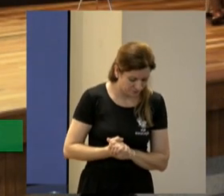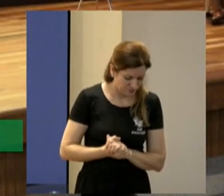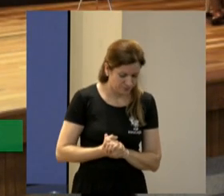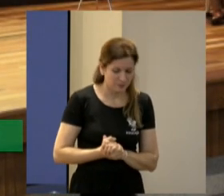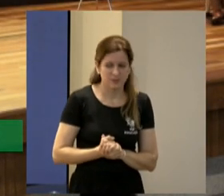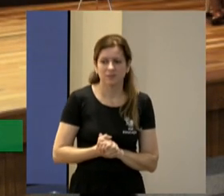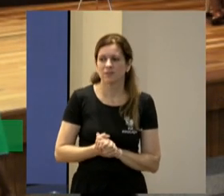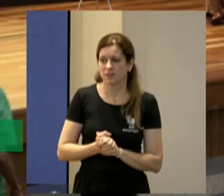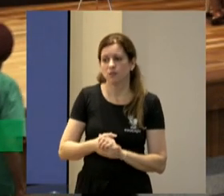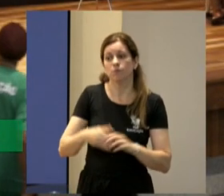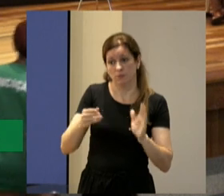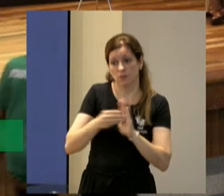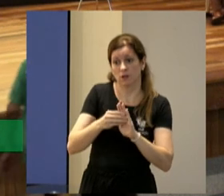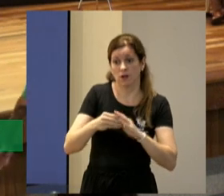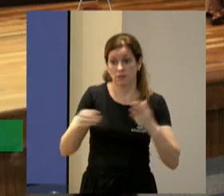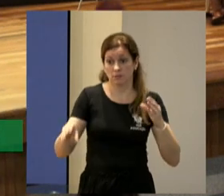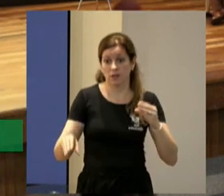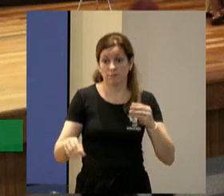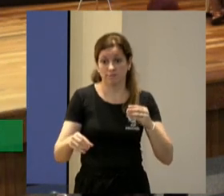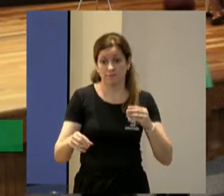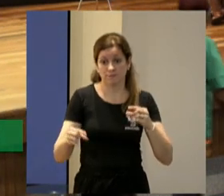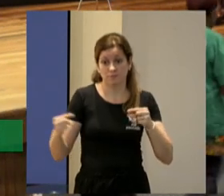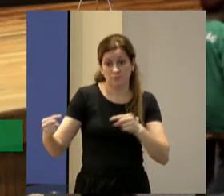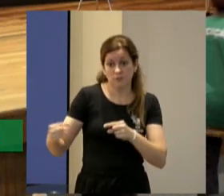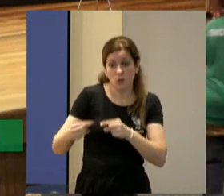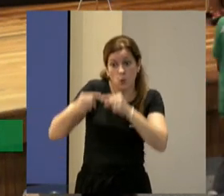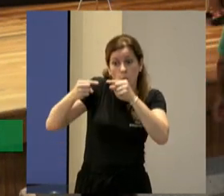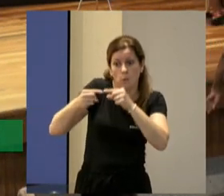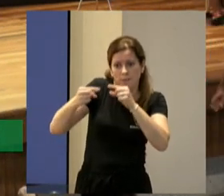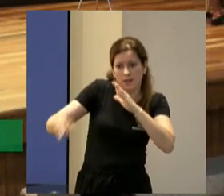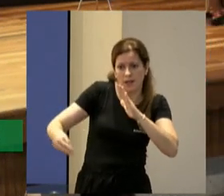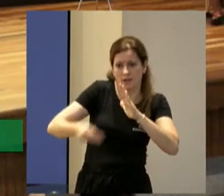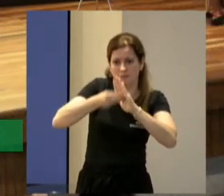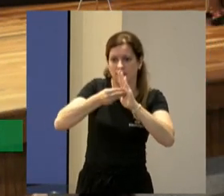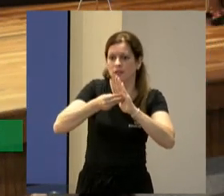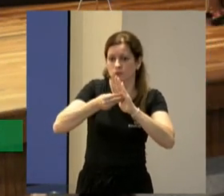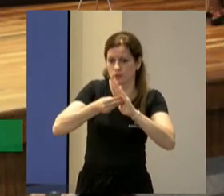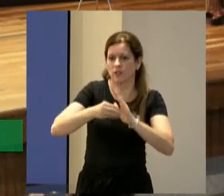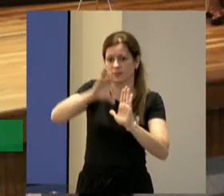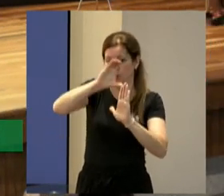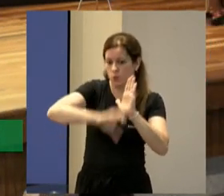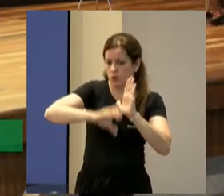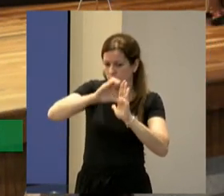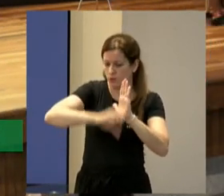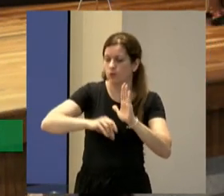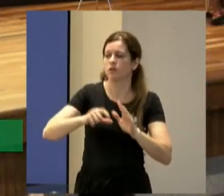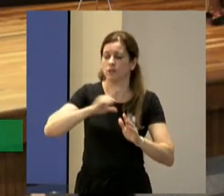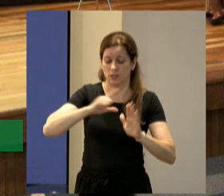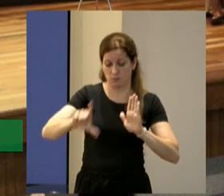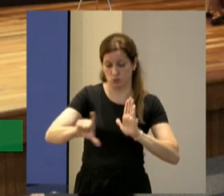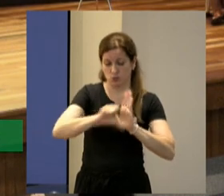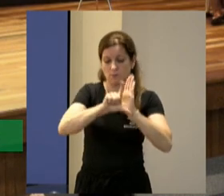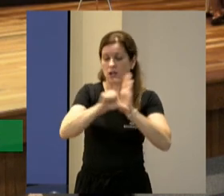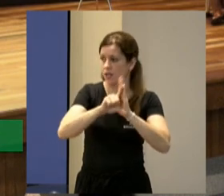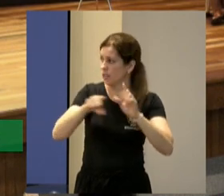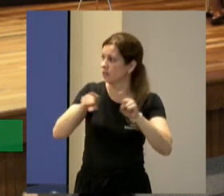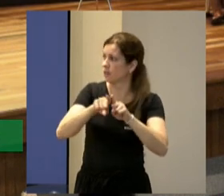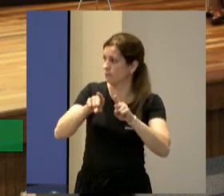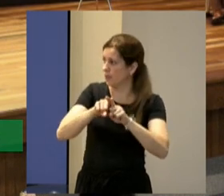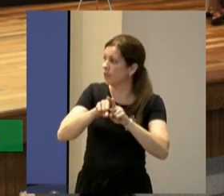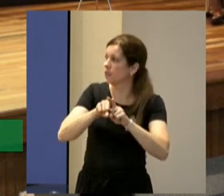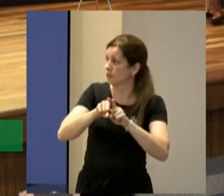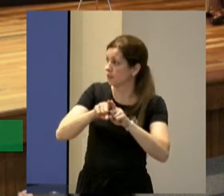nossa matriz curricular para as relações étnico-raciais. A gente tem uma legislação também ampla que nos